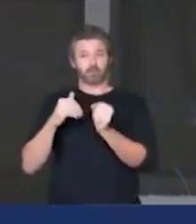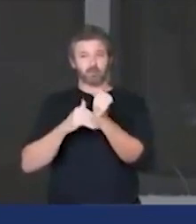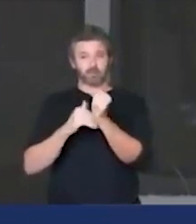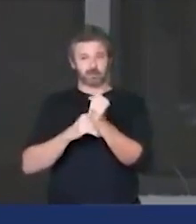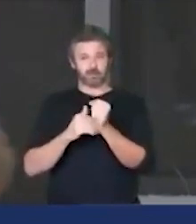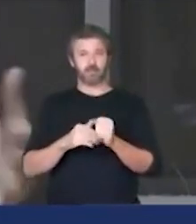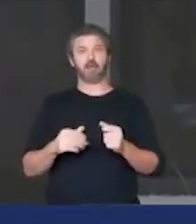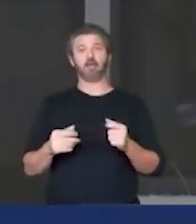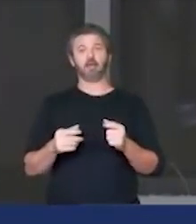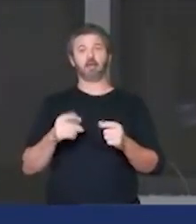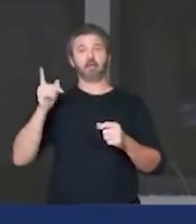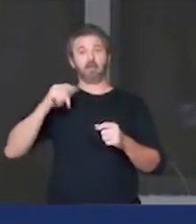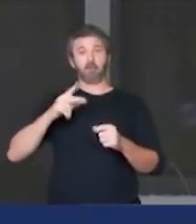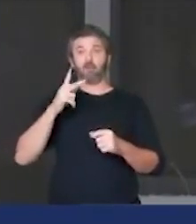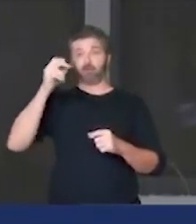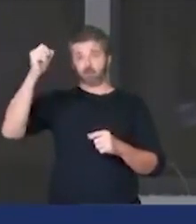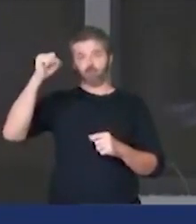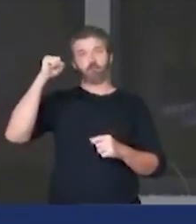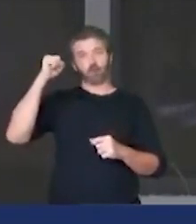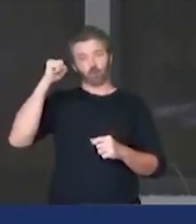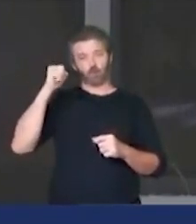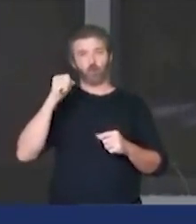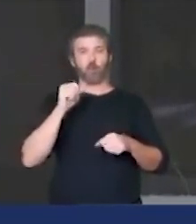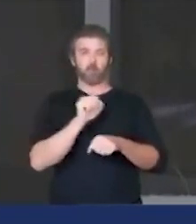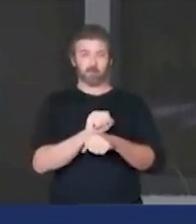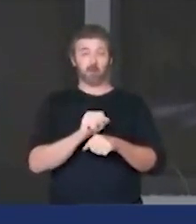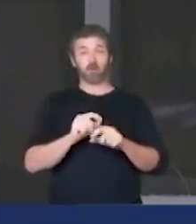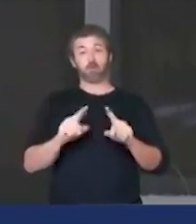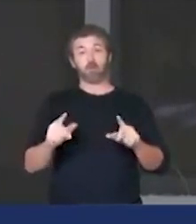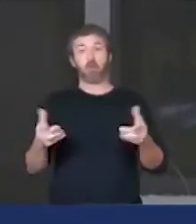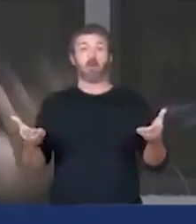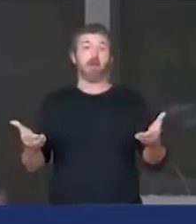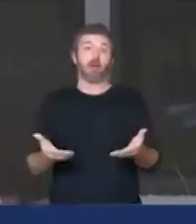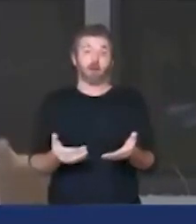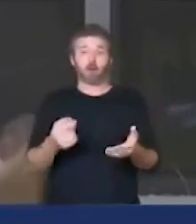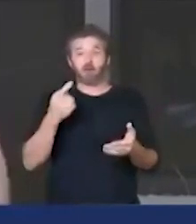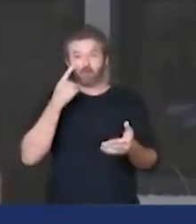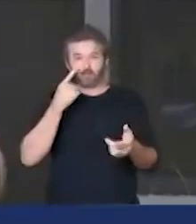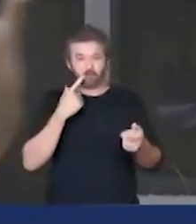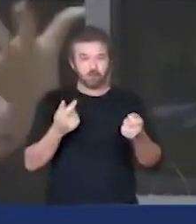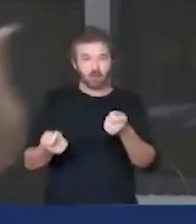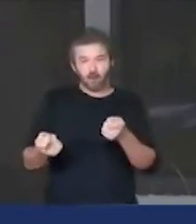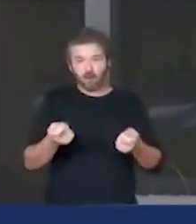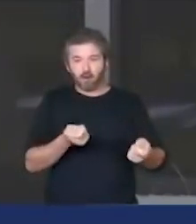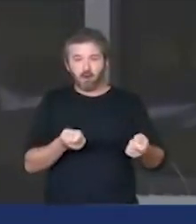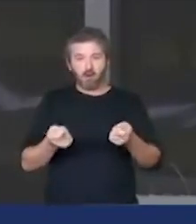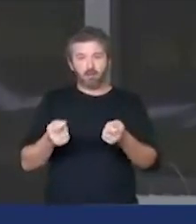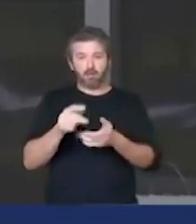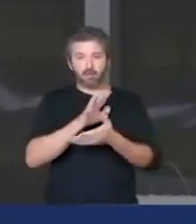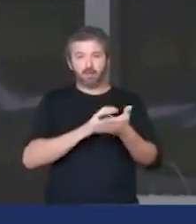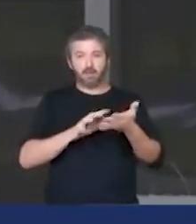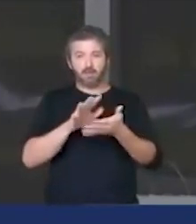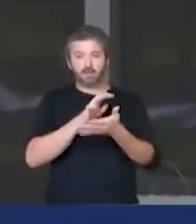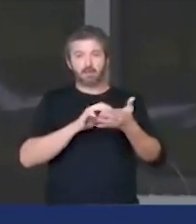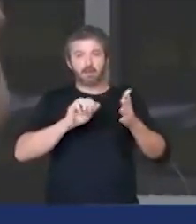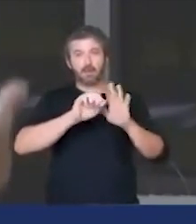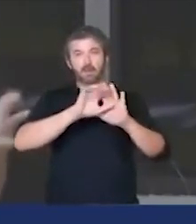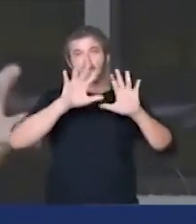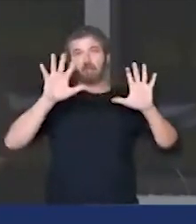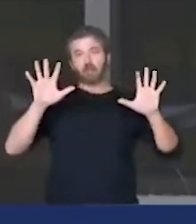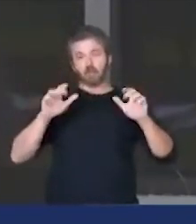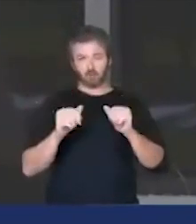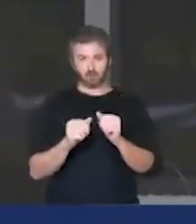orçamento secreto, que havia sido uma grande vitória. E agora, bem, se encontrou essa mediação em que os dados precisam ser